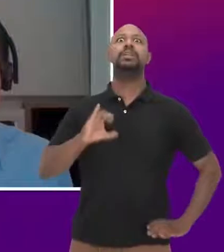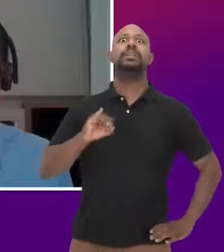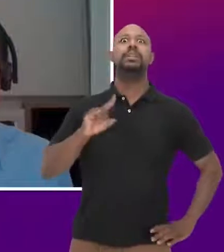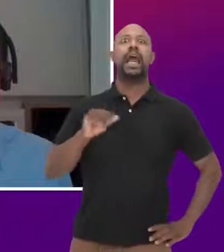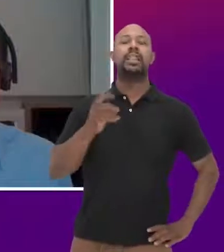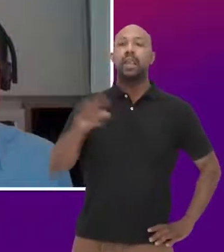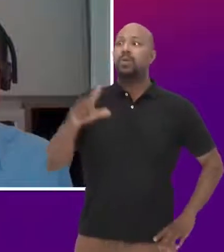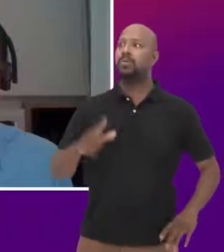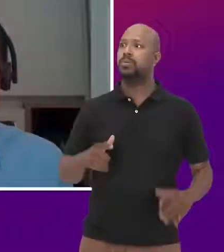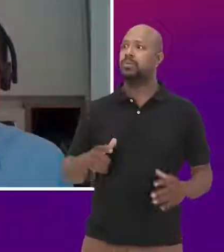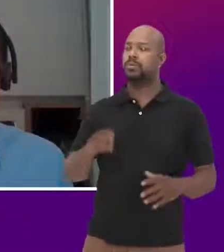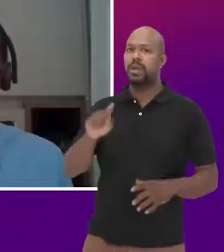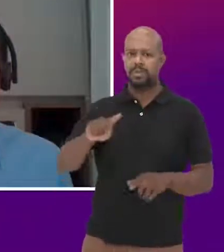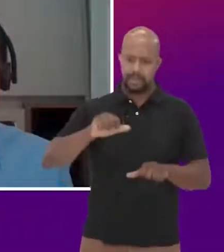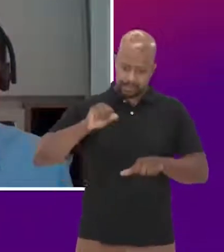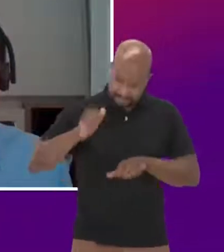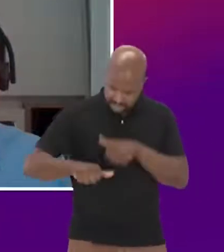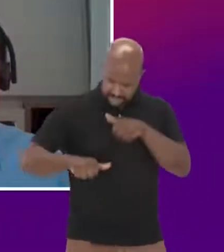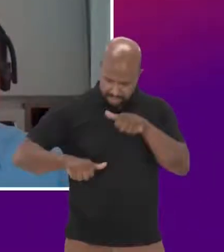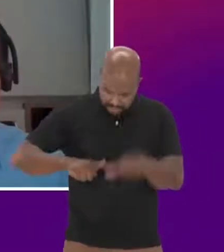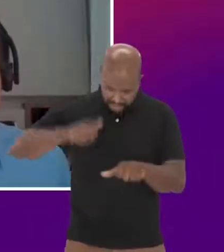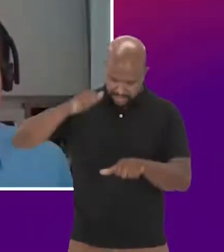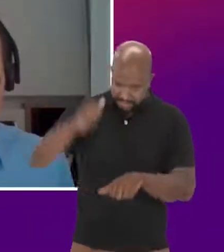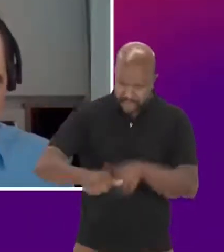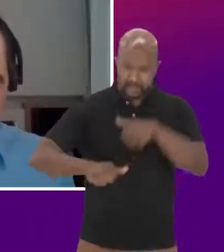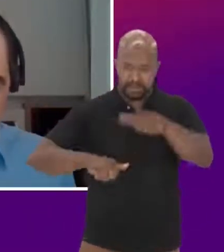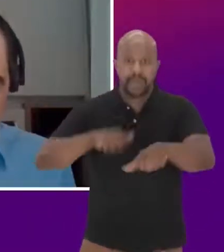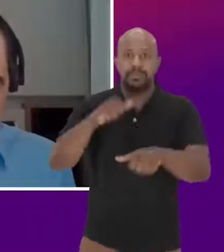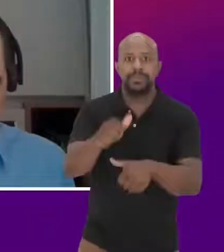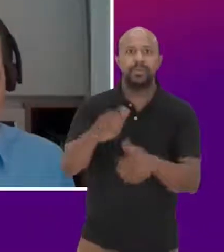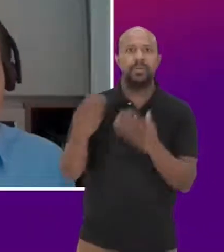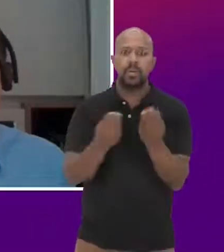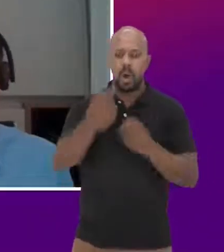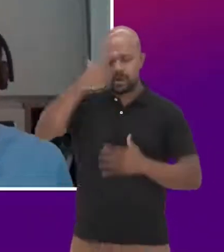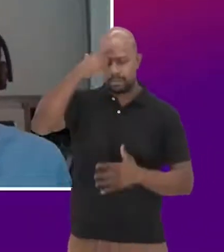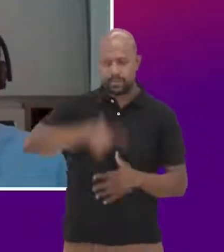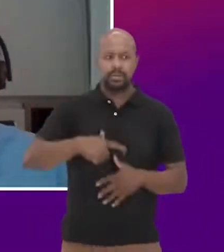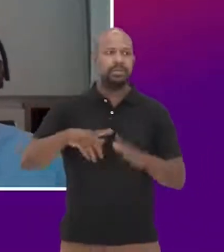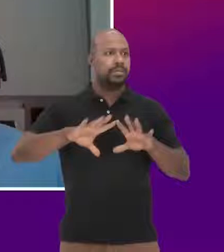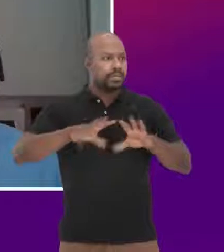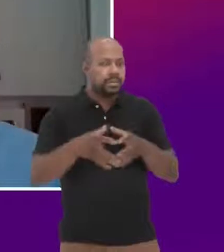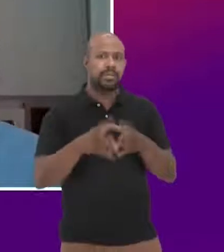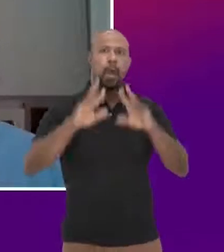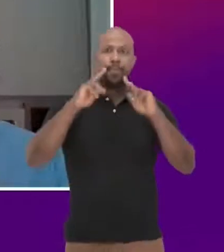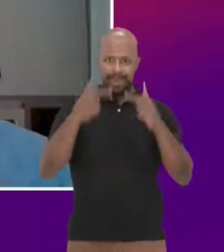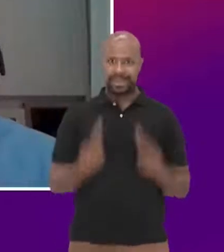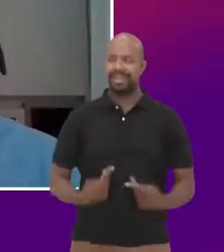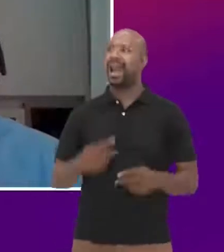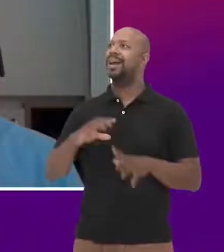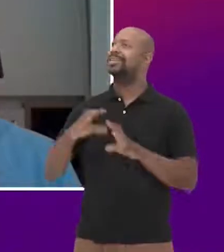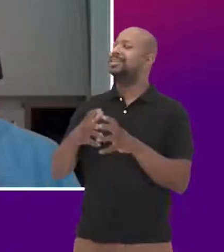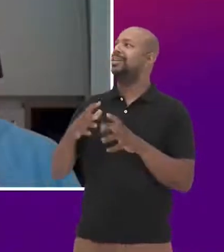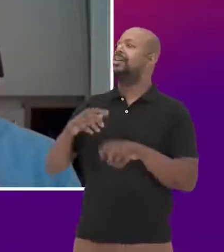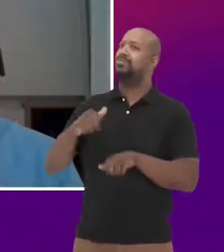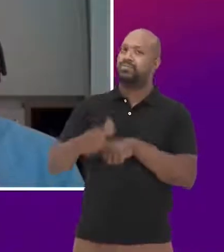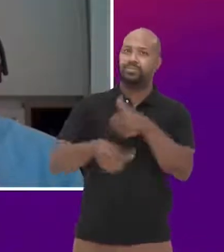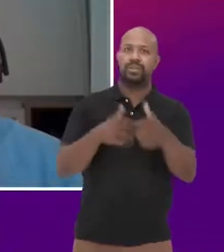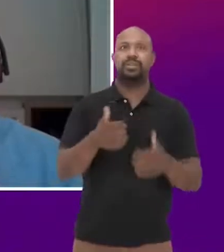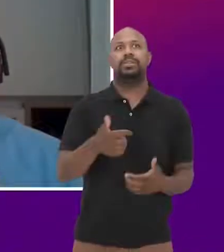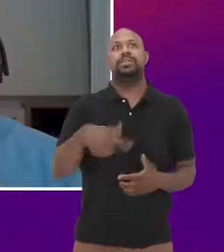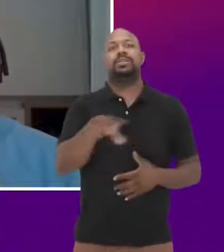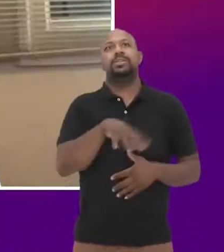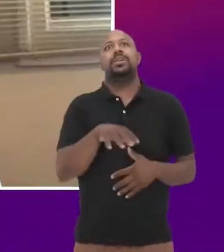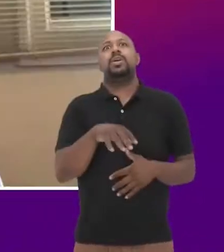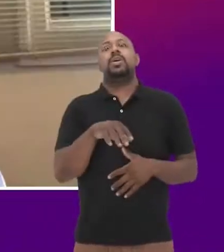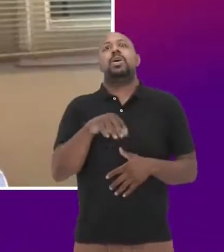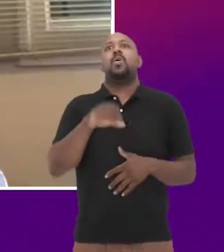essa transformação, esse modus operandi da humanidade ao longo destes 8.000 anos